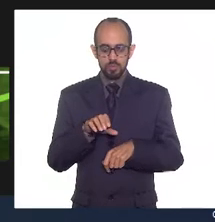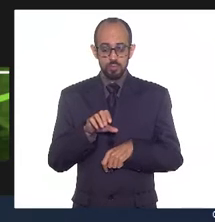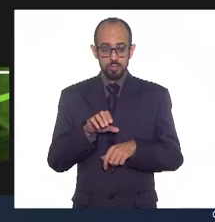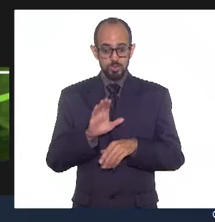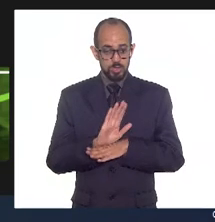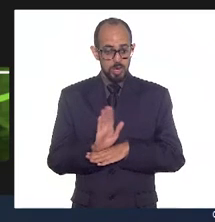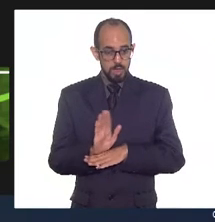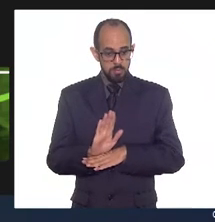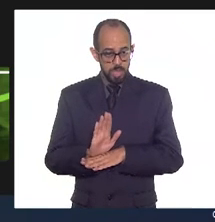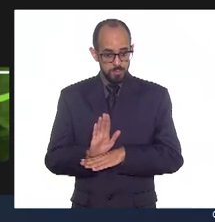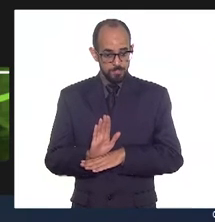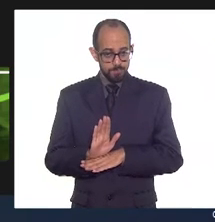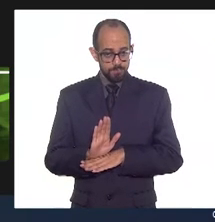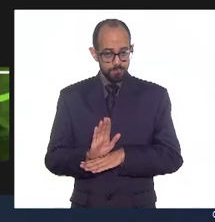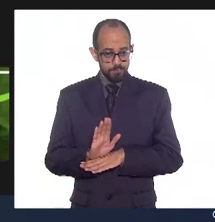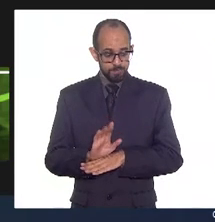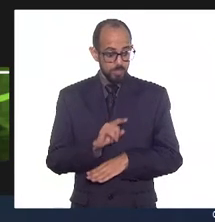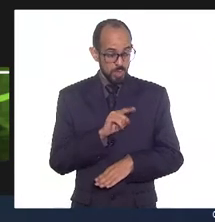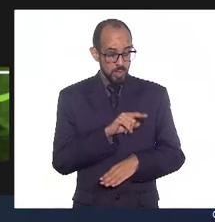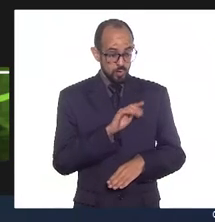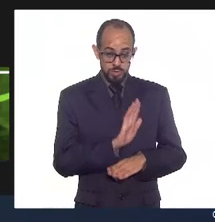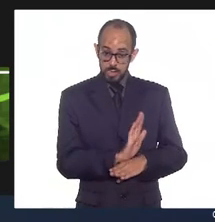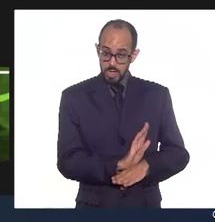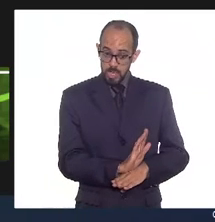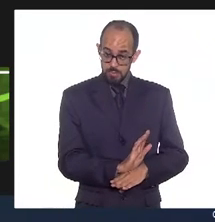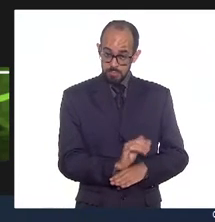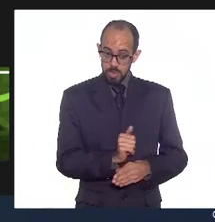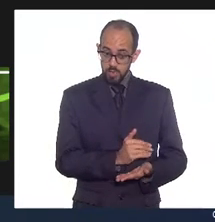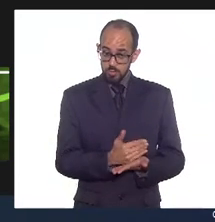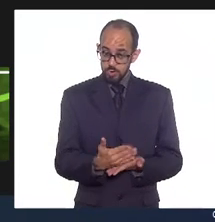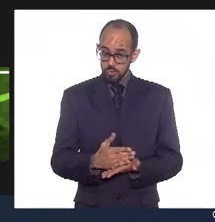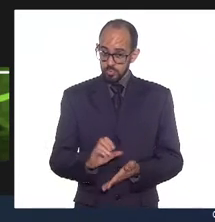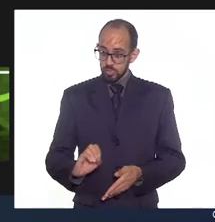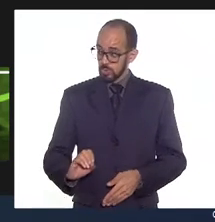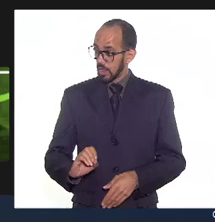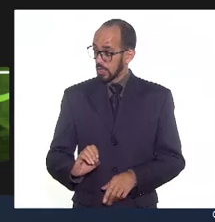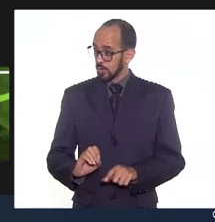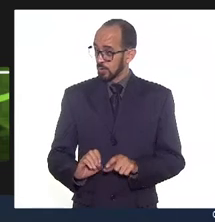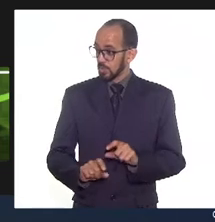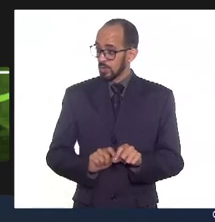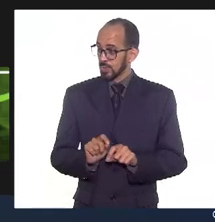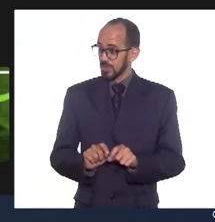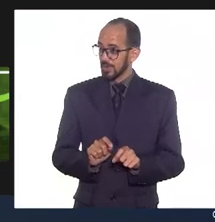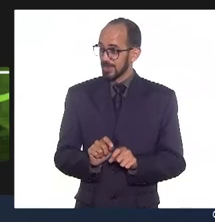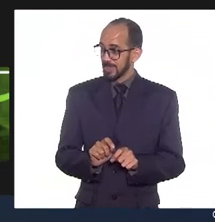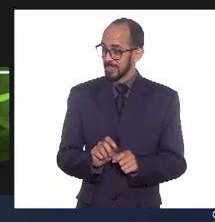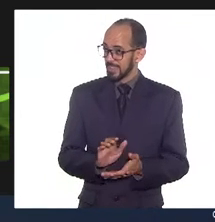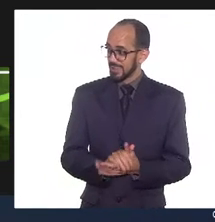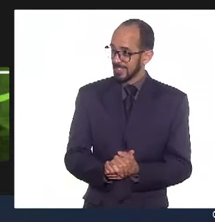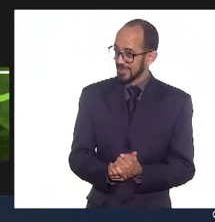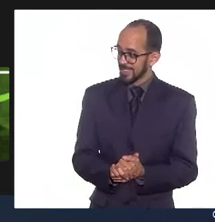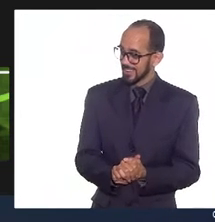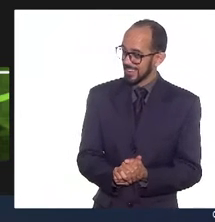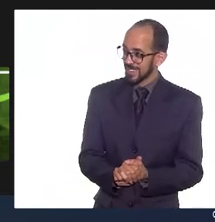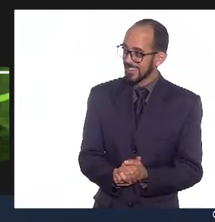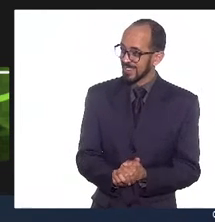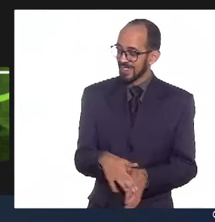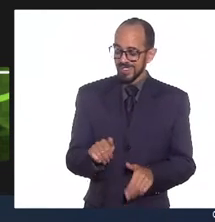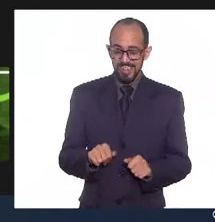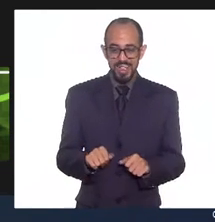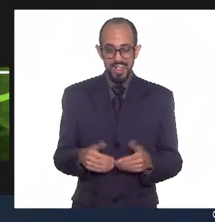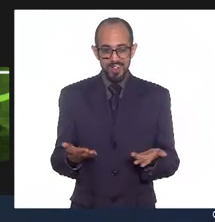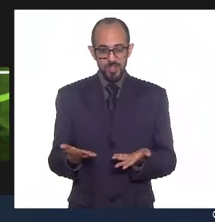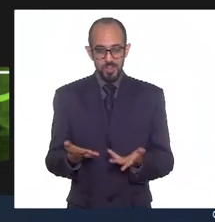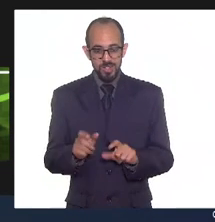passou do zero praticamente a praticamente lotada as casas lotada assim dentro das